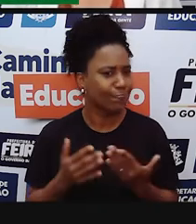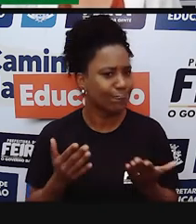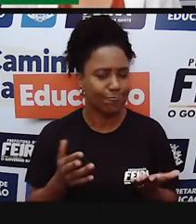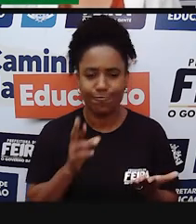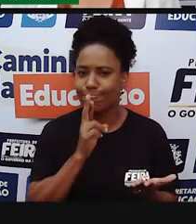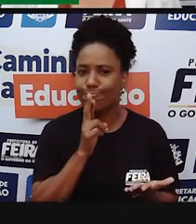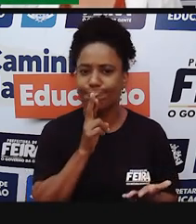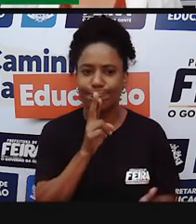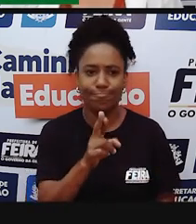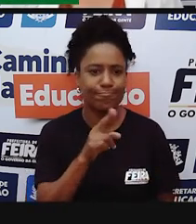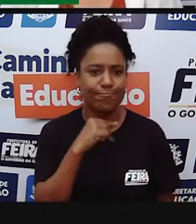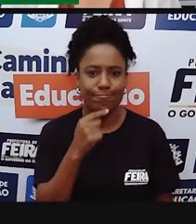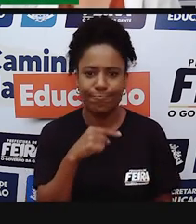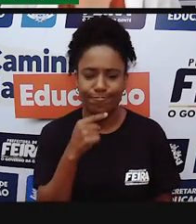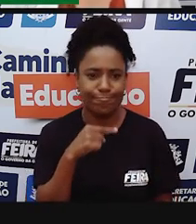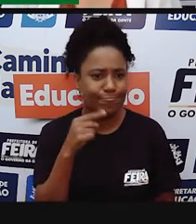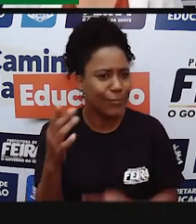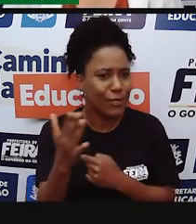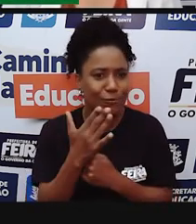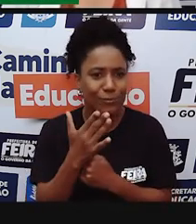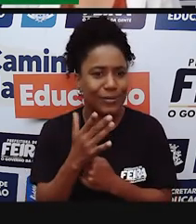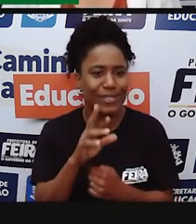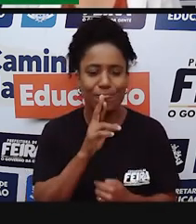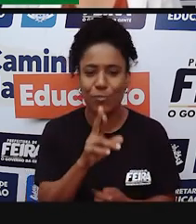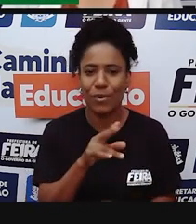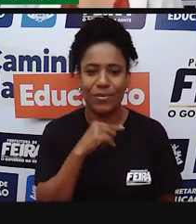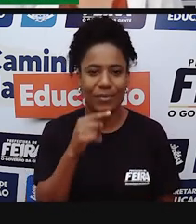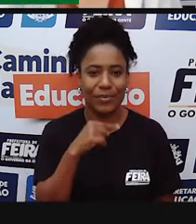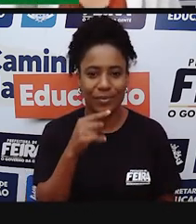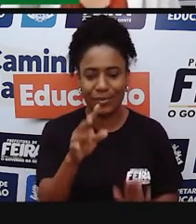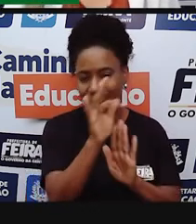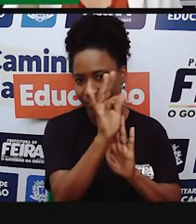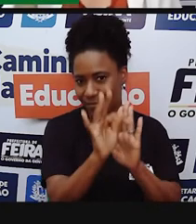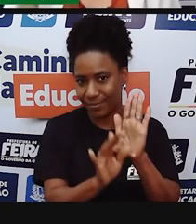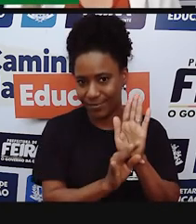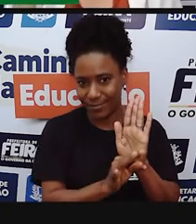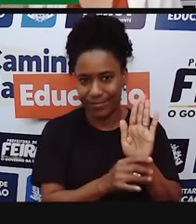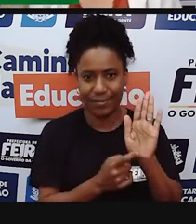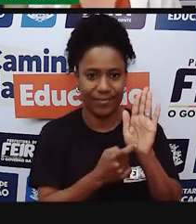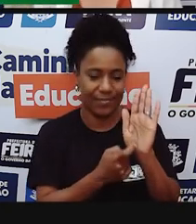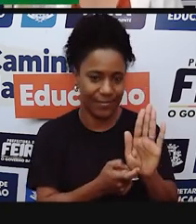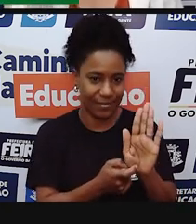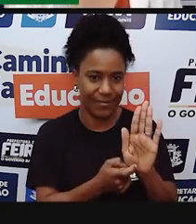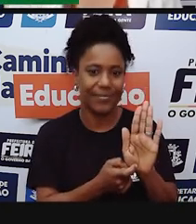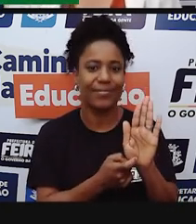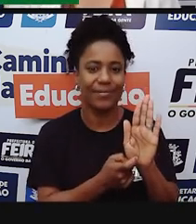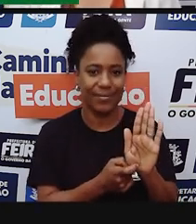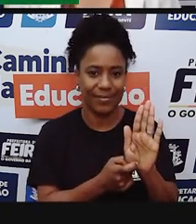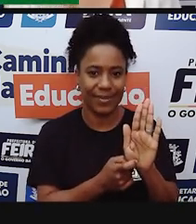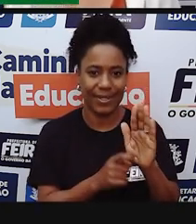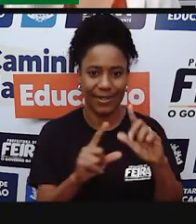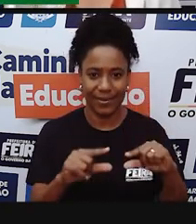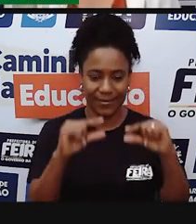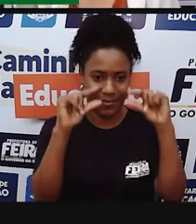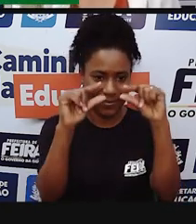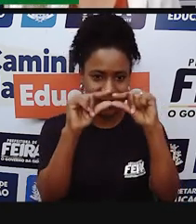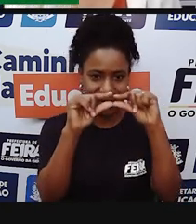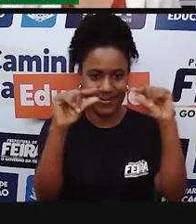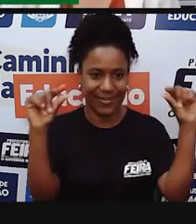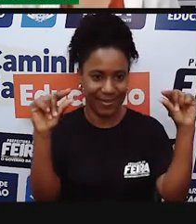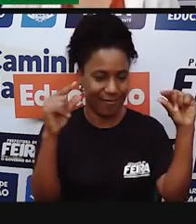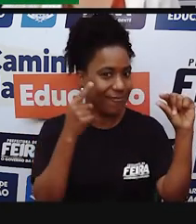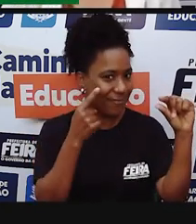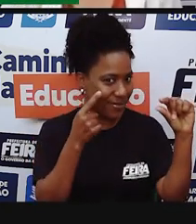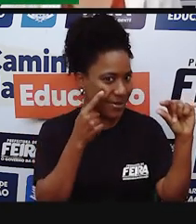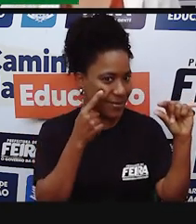estiver help me please me ajudem por favor o que a resposta está no parágrafo acima ou melhor na